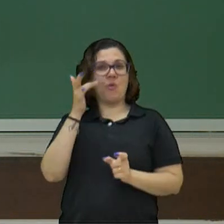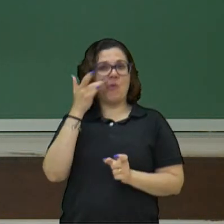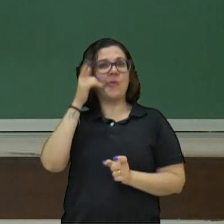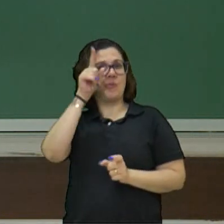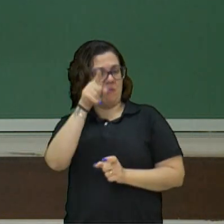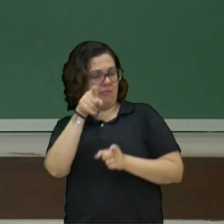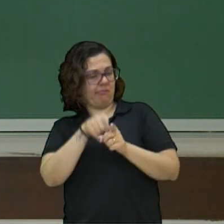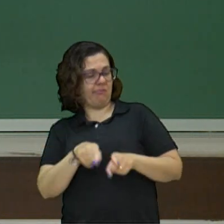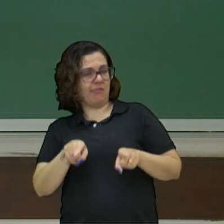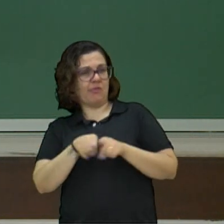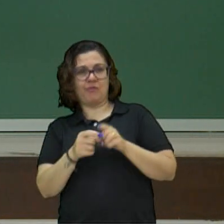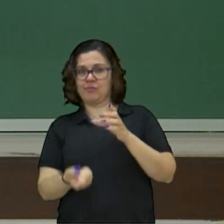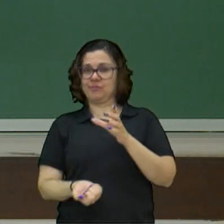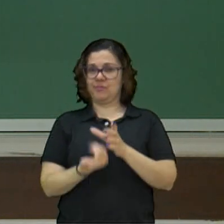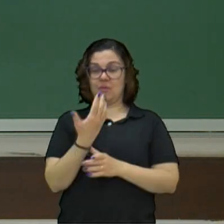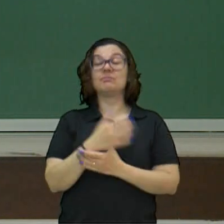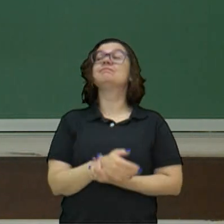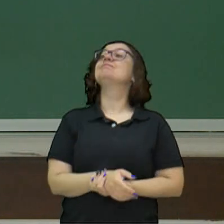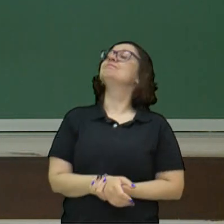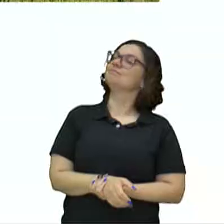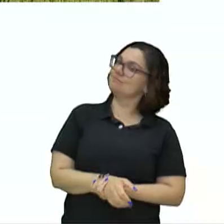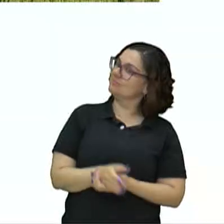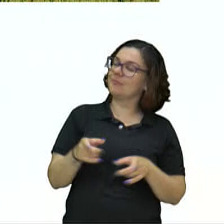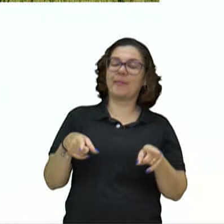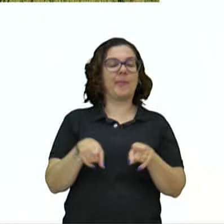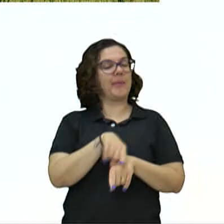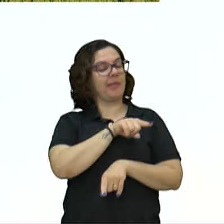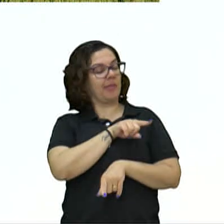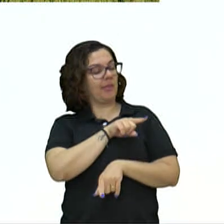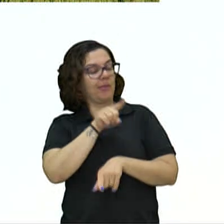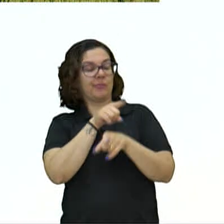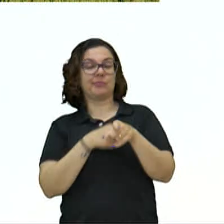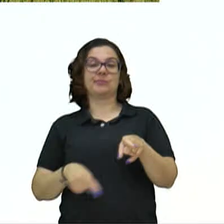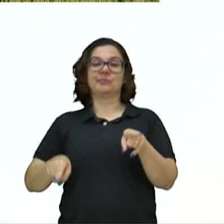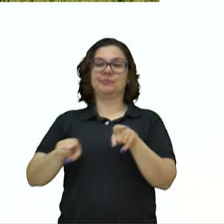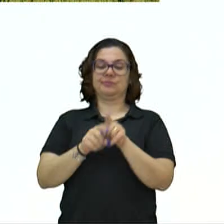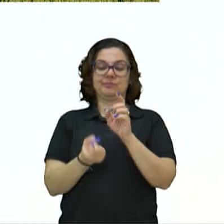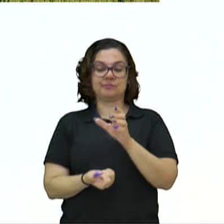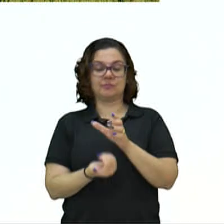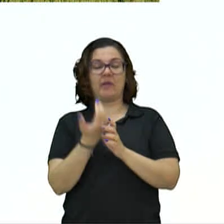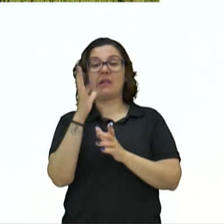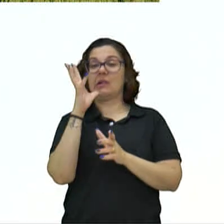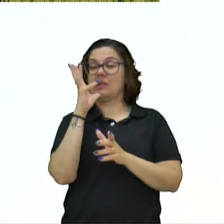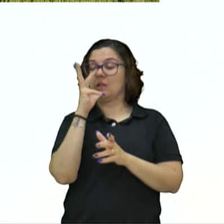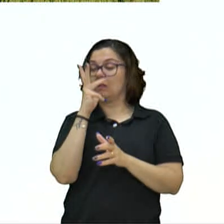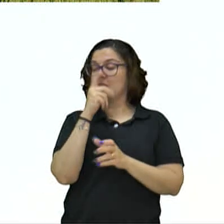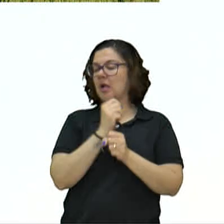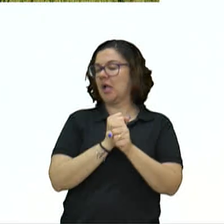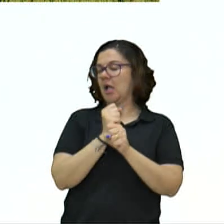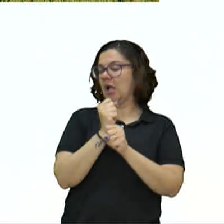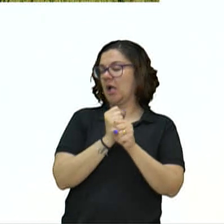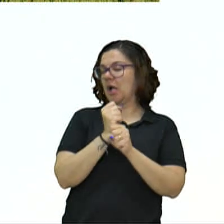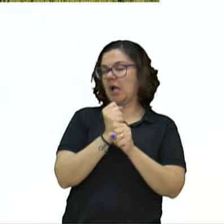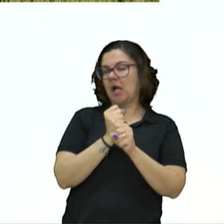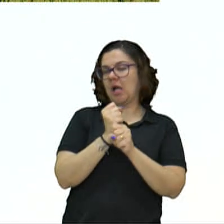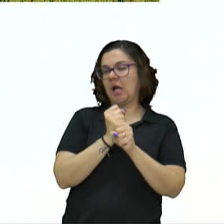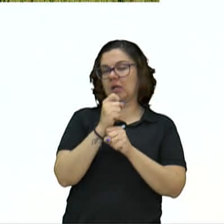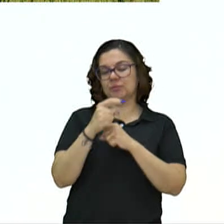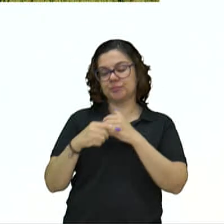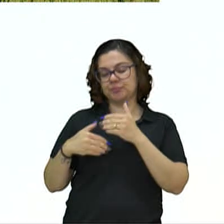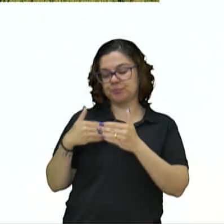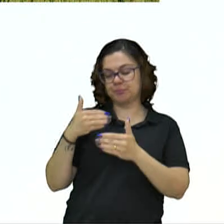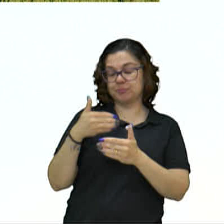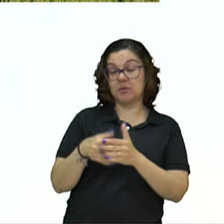que o ouro é renovável ou não renovável também é não renovável também demora muito tempo para se formar no subsolo é